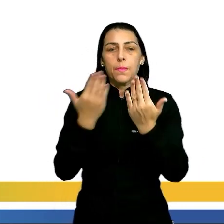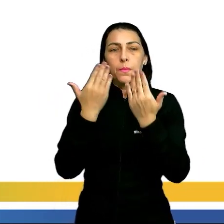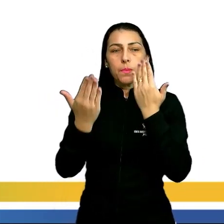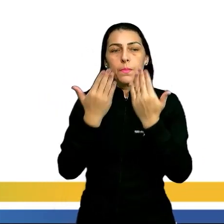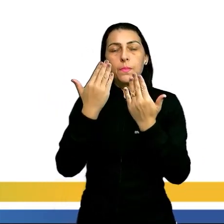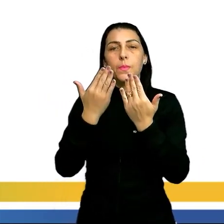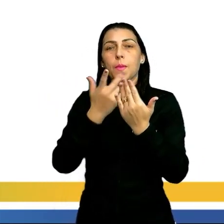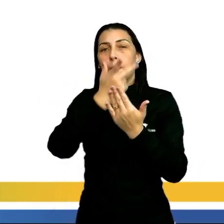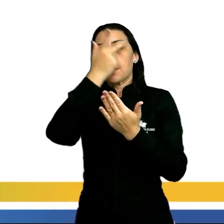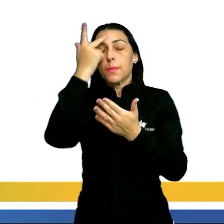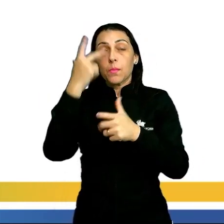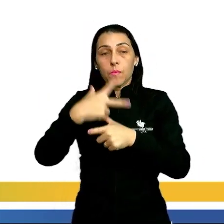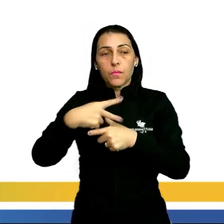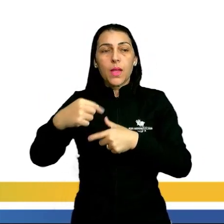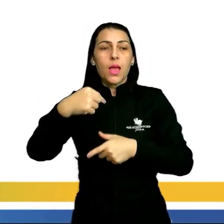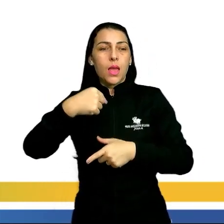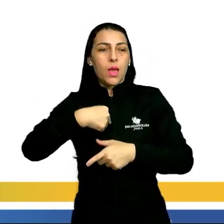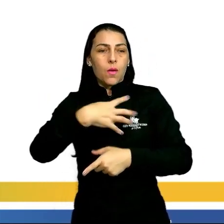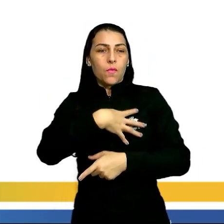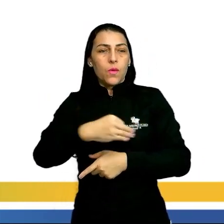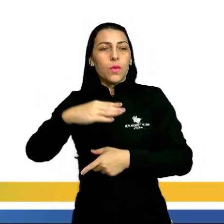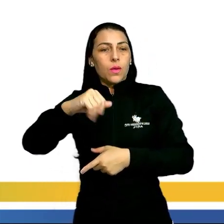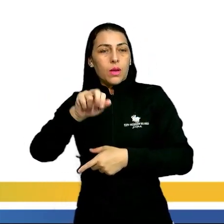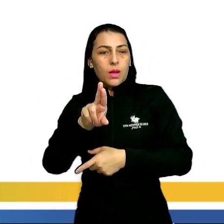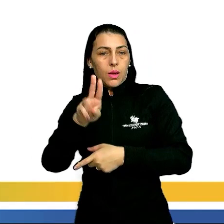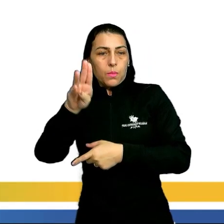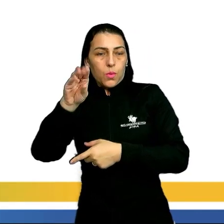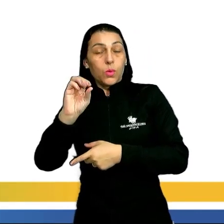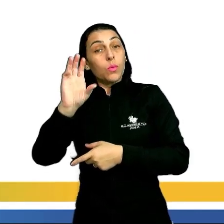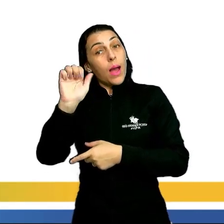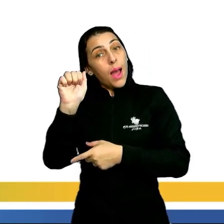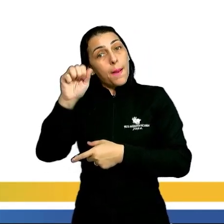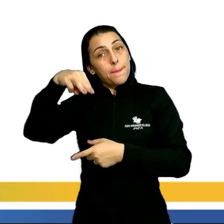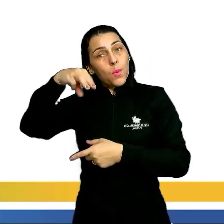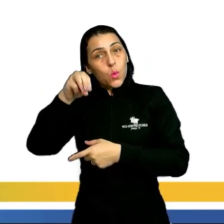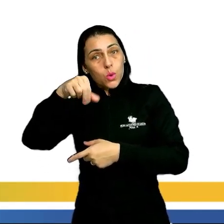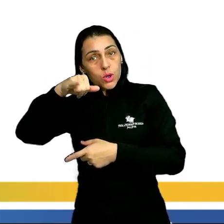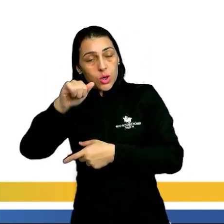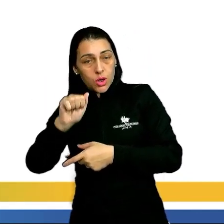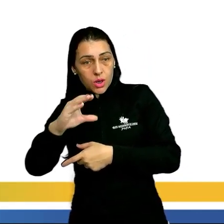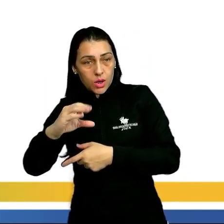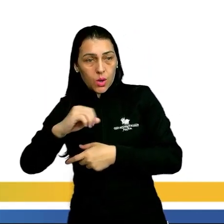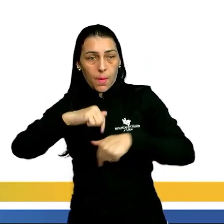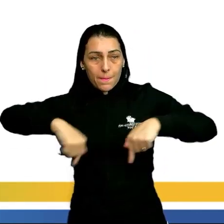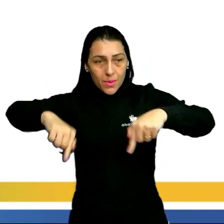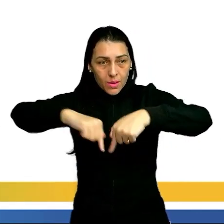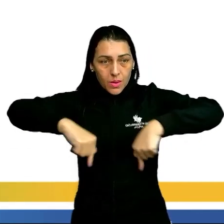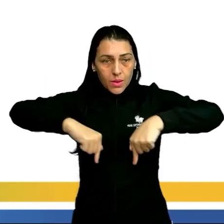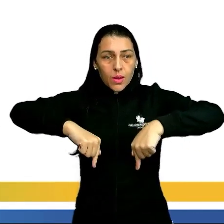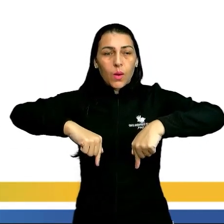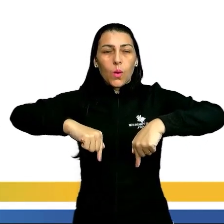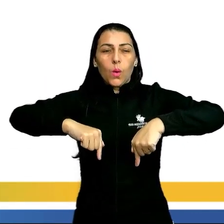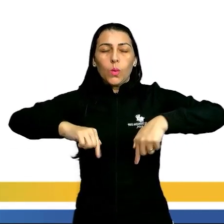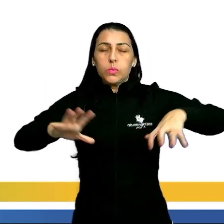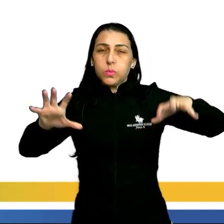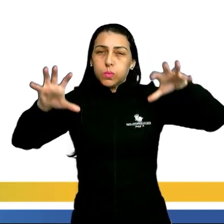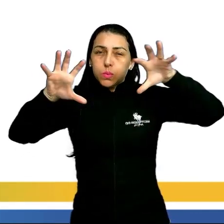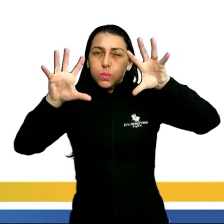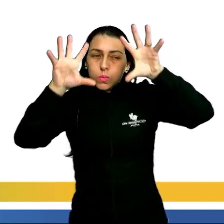Psicologia de um vencido. Eu, filho do carbono e do amoníaco, monstro de escuridão